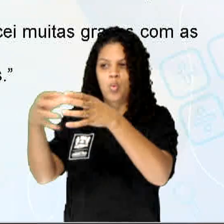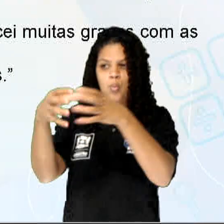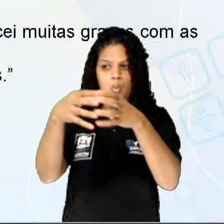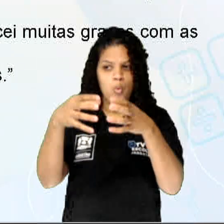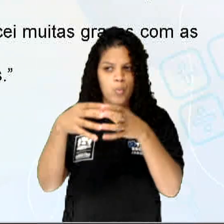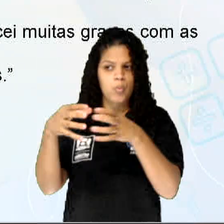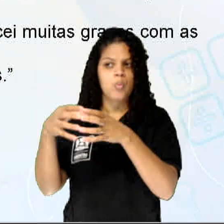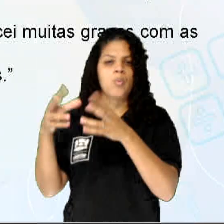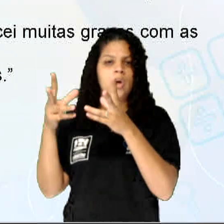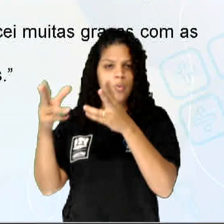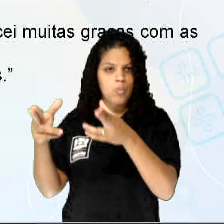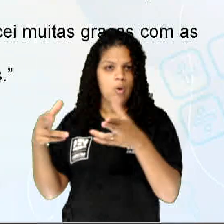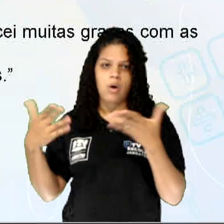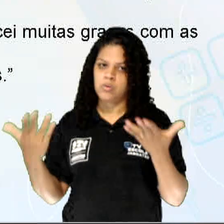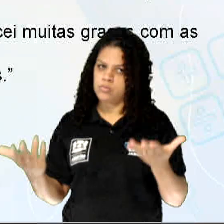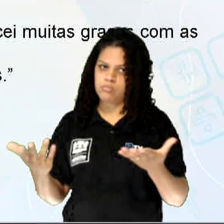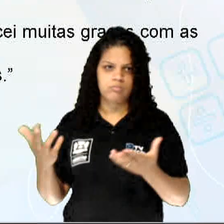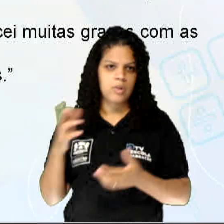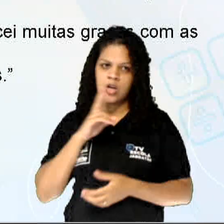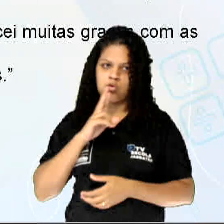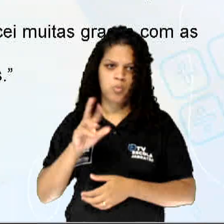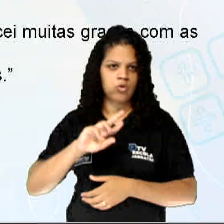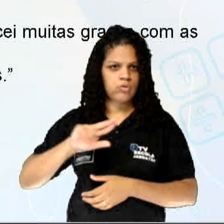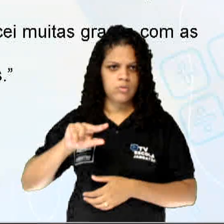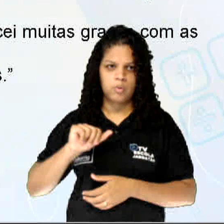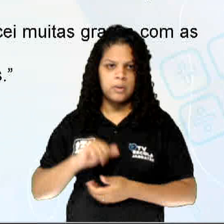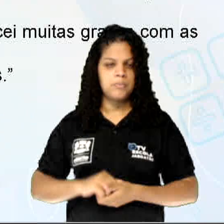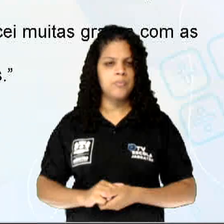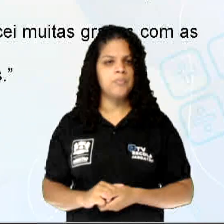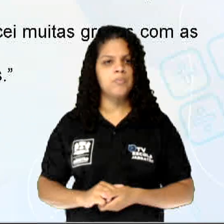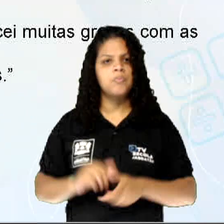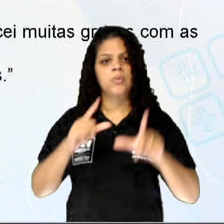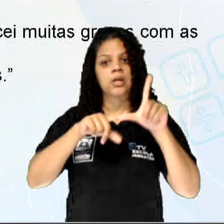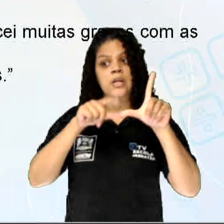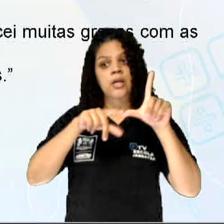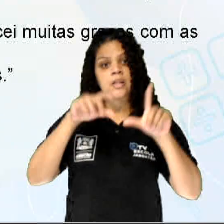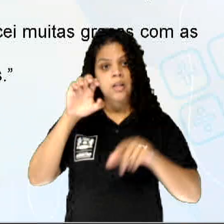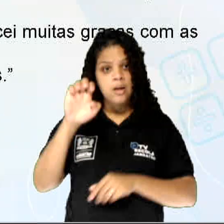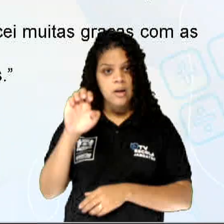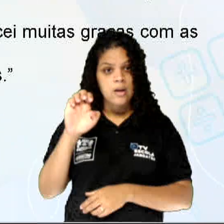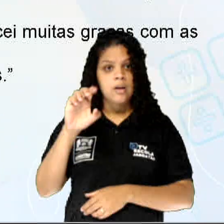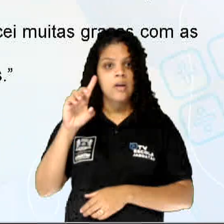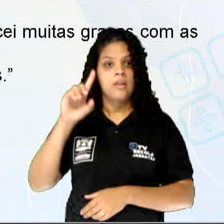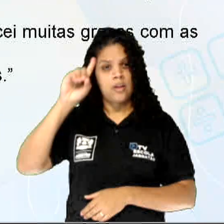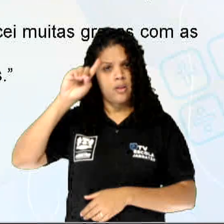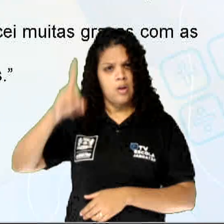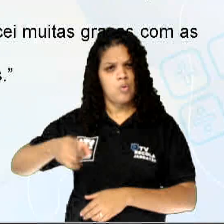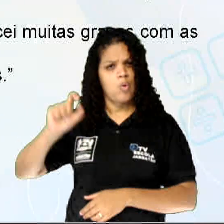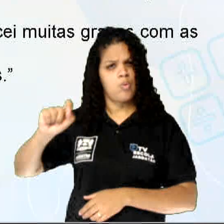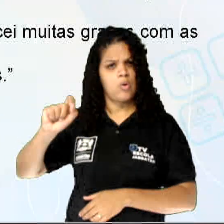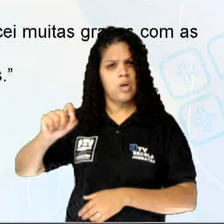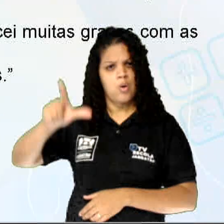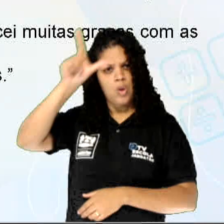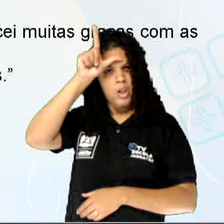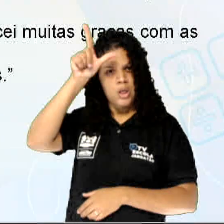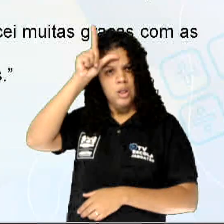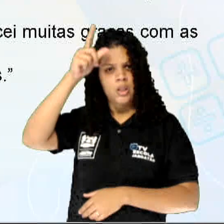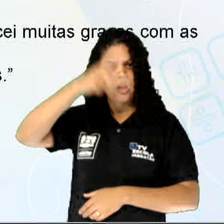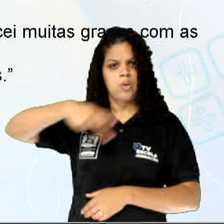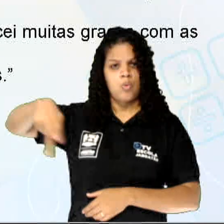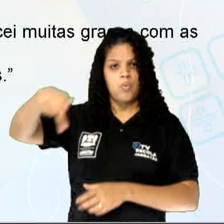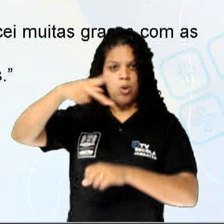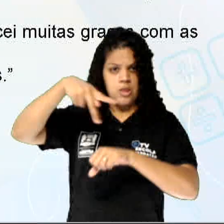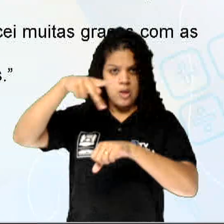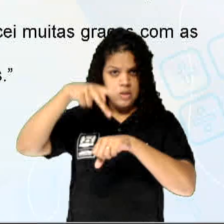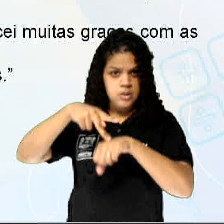Então, ainda não chegamos à resposta. Por fim, o item E. Ditador é o chefe de uma nação que prefere a peste